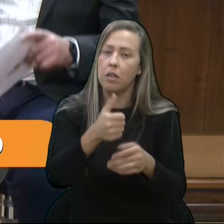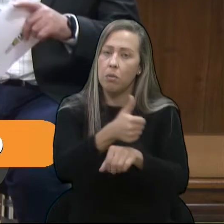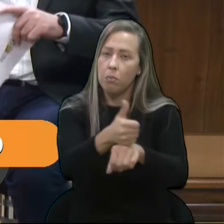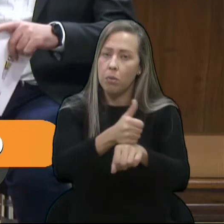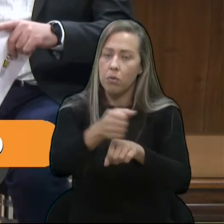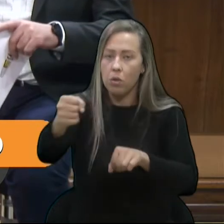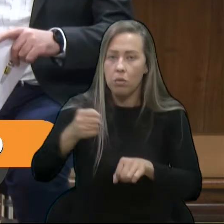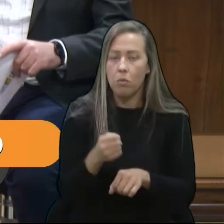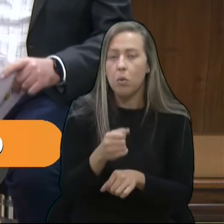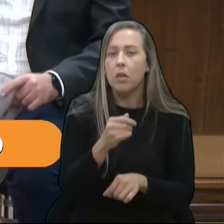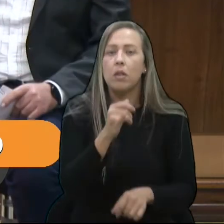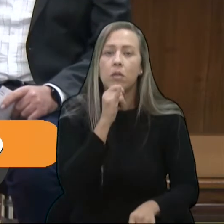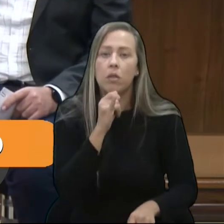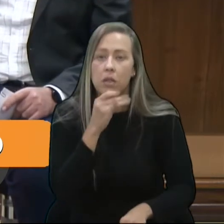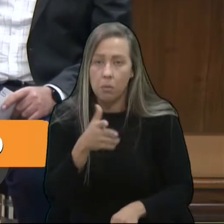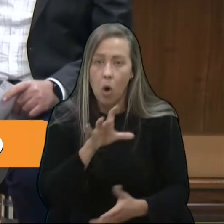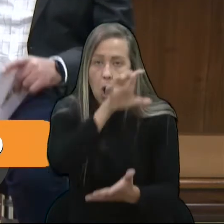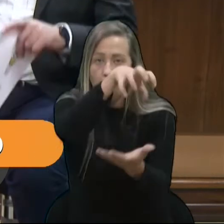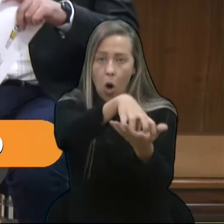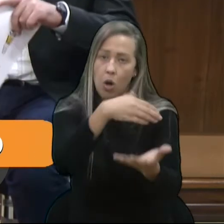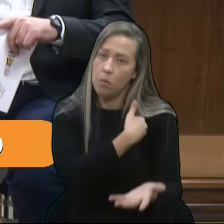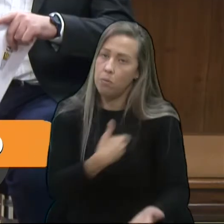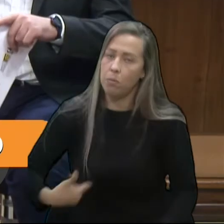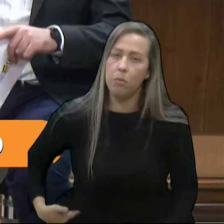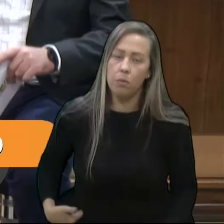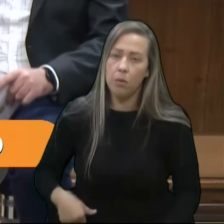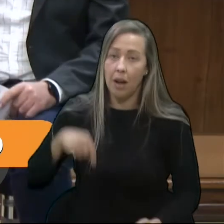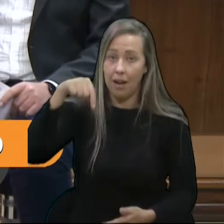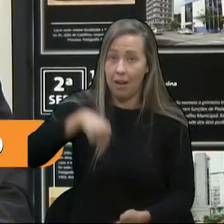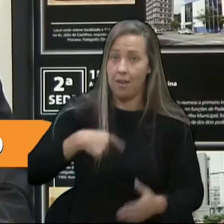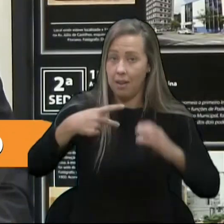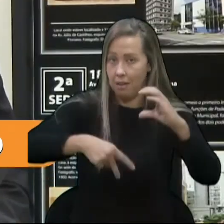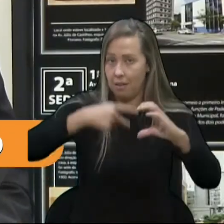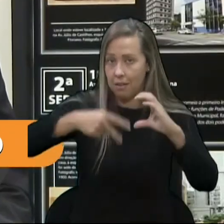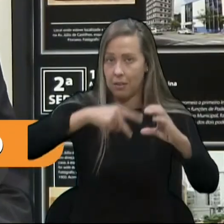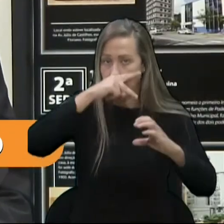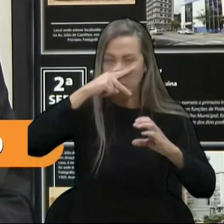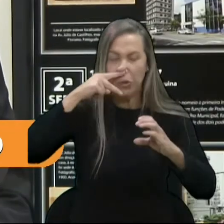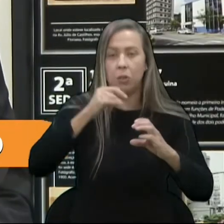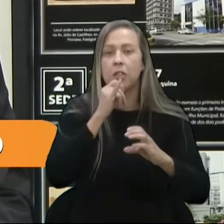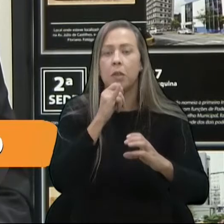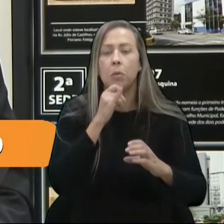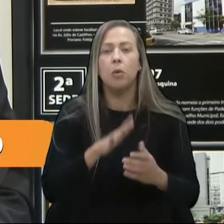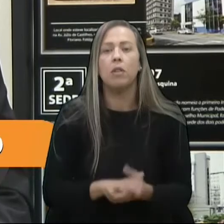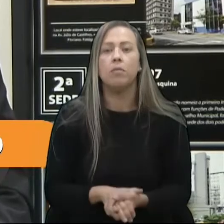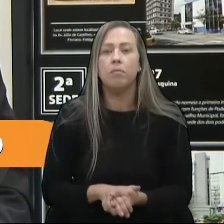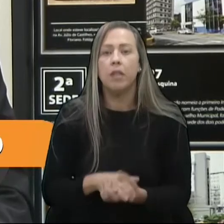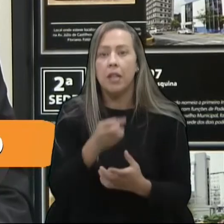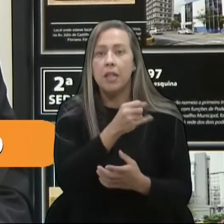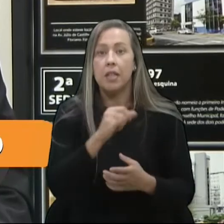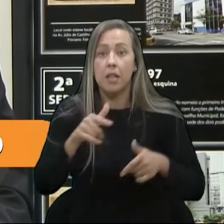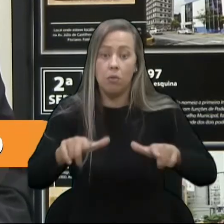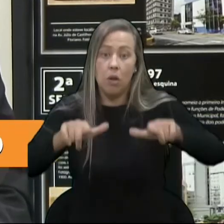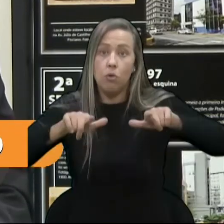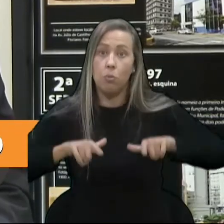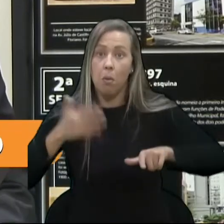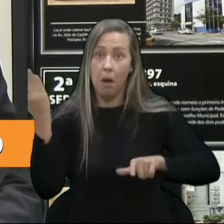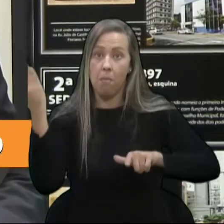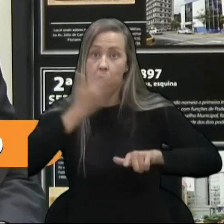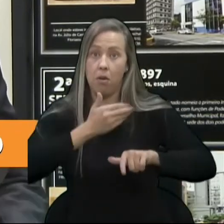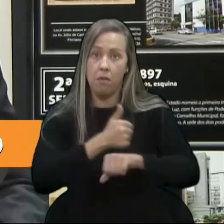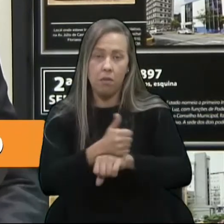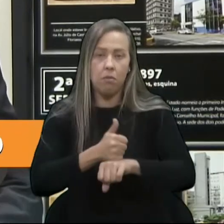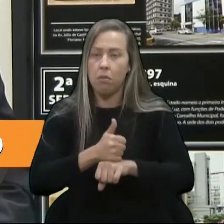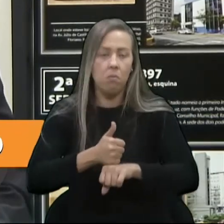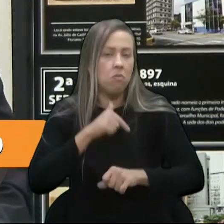jornalismo, como, por exemplo, os órgãos públicos. Certo. Aqui na Câmara de Vereadores de Caxias do Sul, por exemplo, sem o diploma de jornalismo, o sujeito